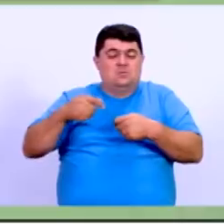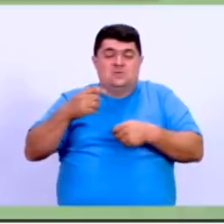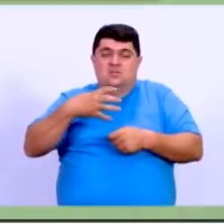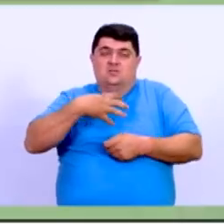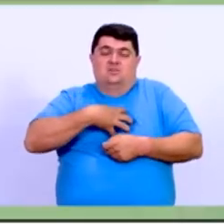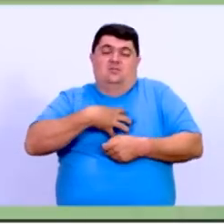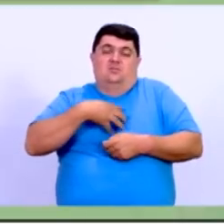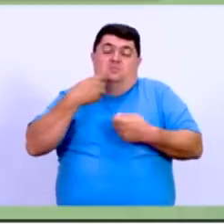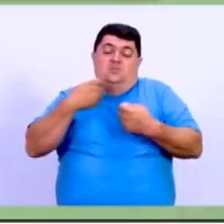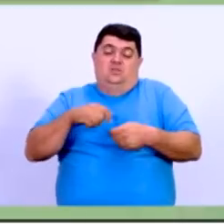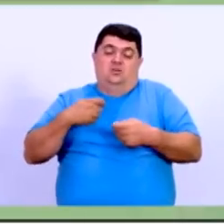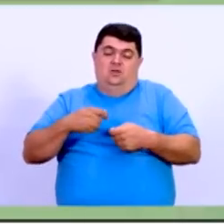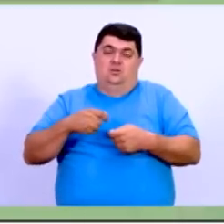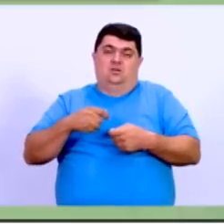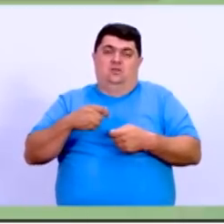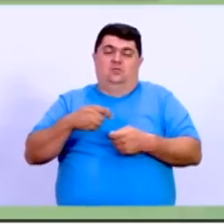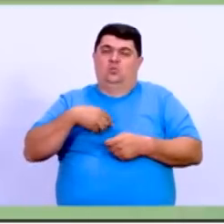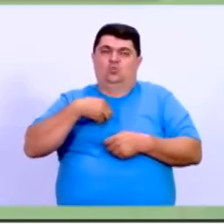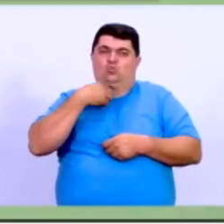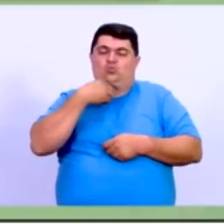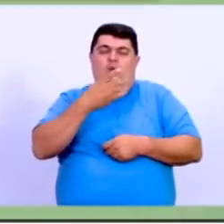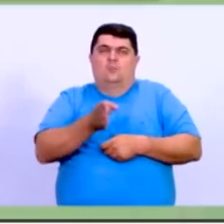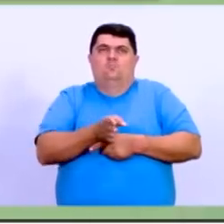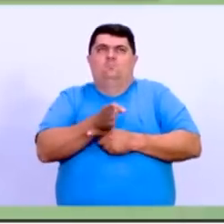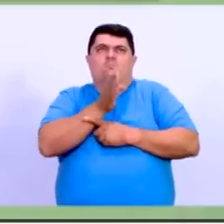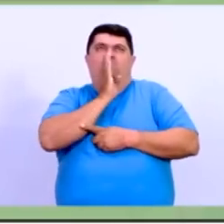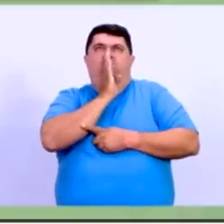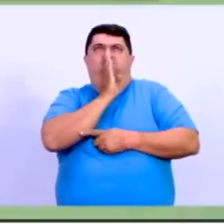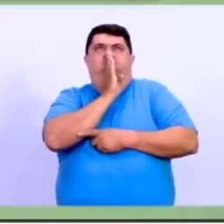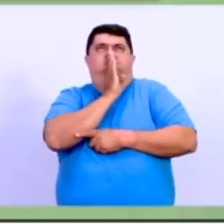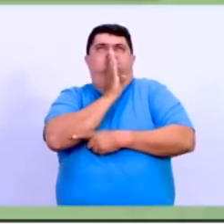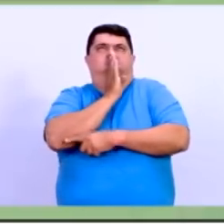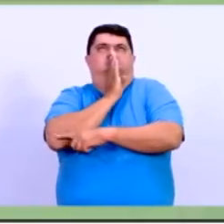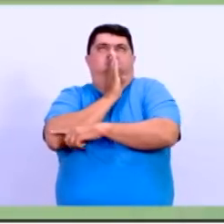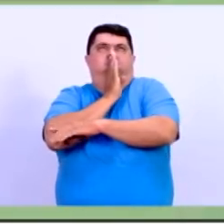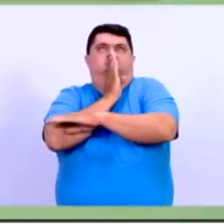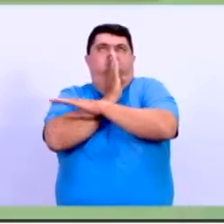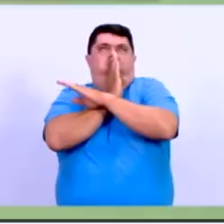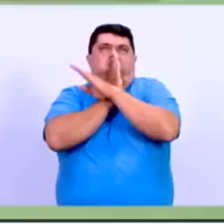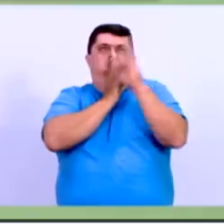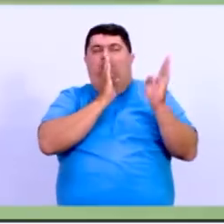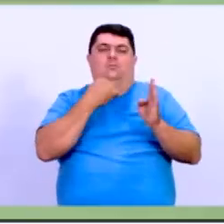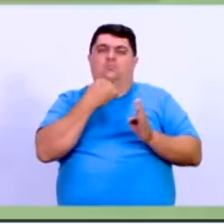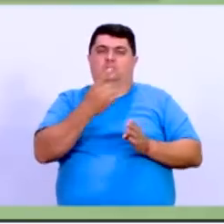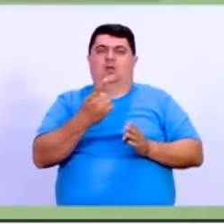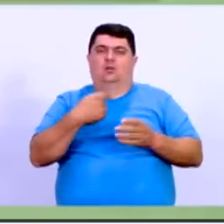Essa necessidade impulsionou a corrida para o desenvolvimento de novas tecnologias